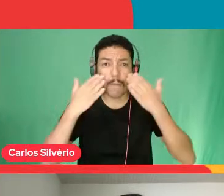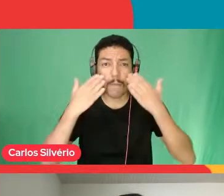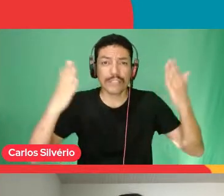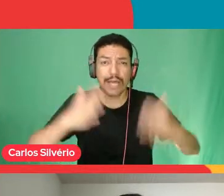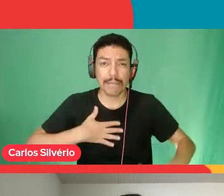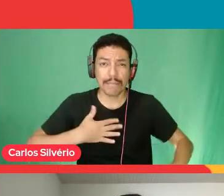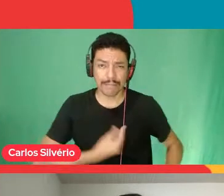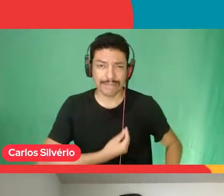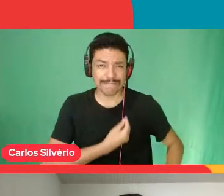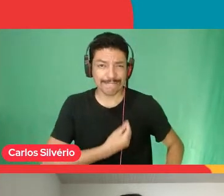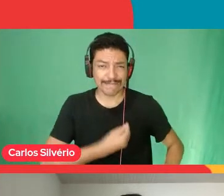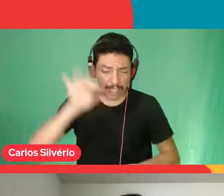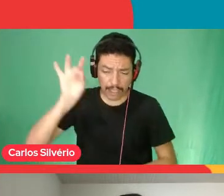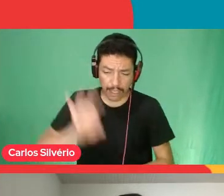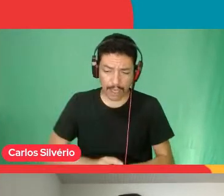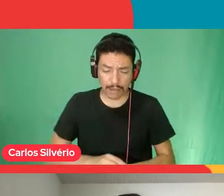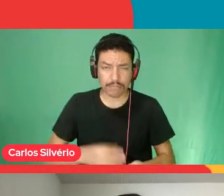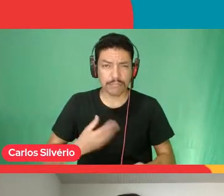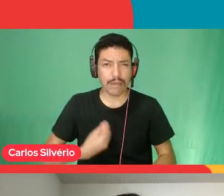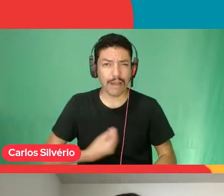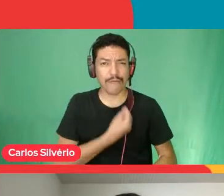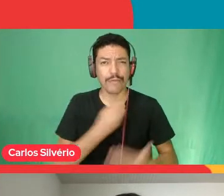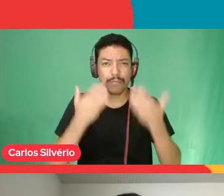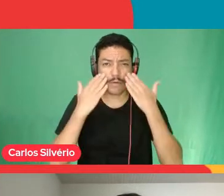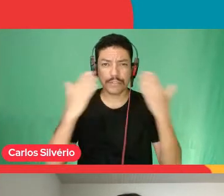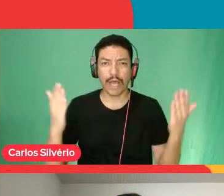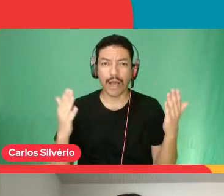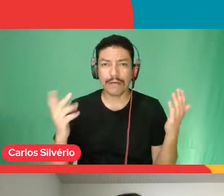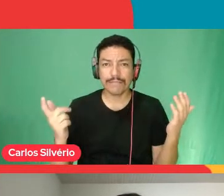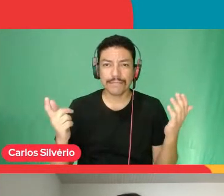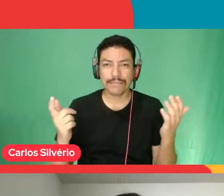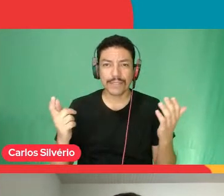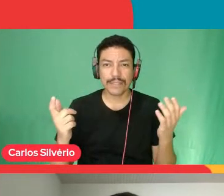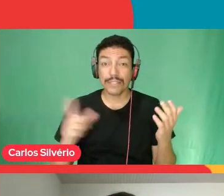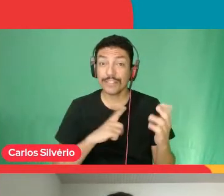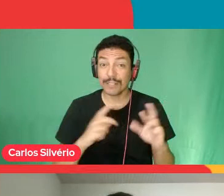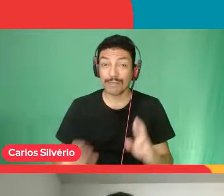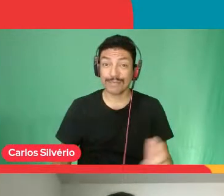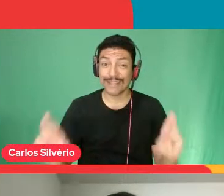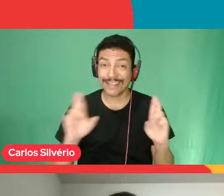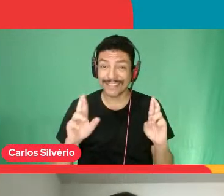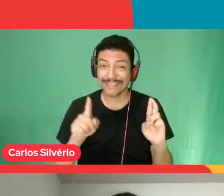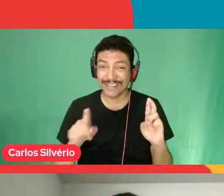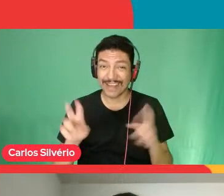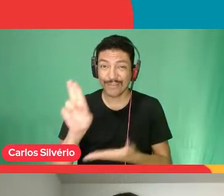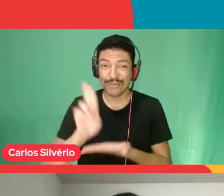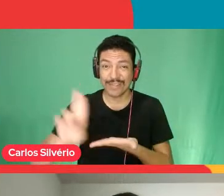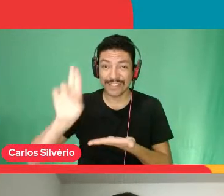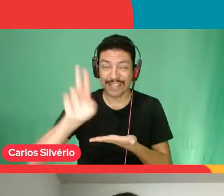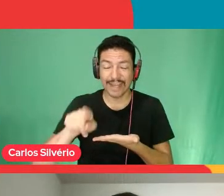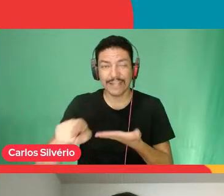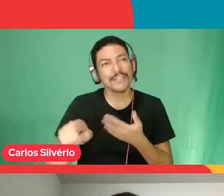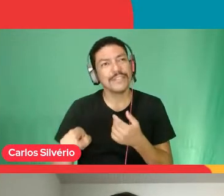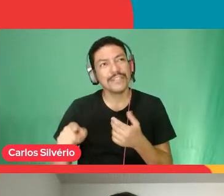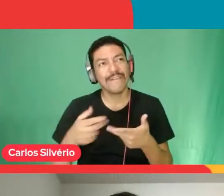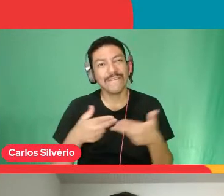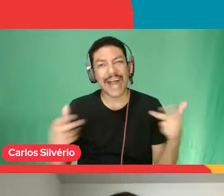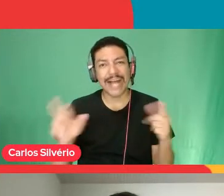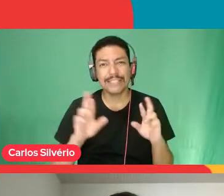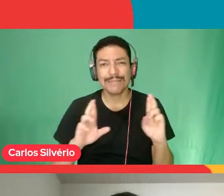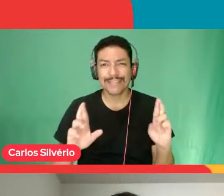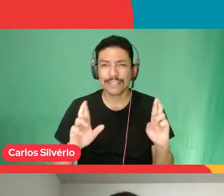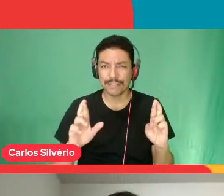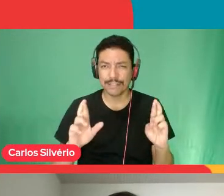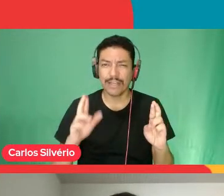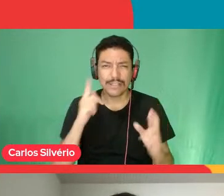viver como eu gostaria. Então, eu criei um monte de expectativa em cima da universidade. E fui, né,